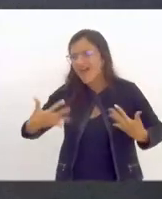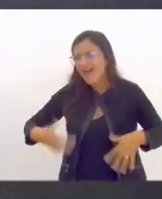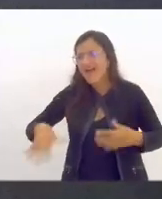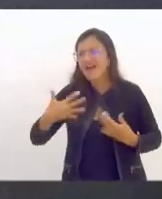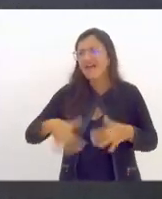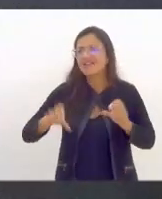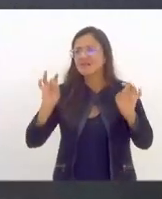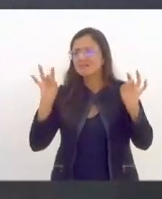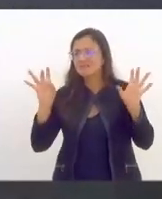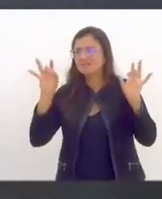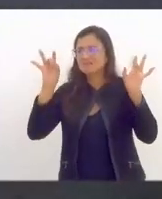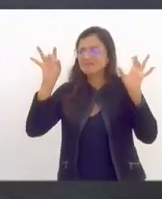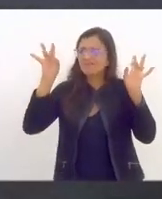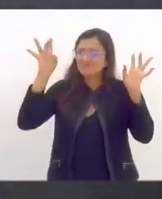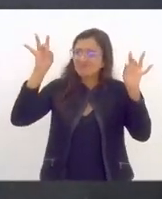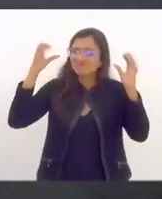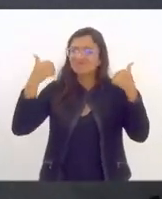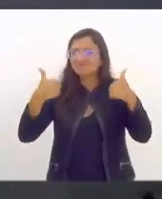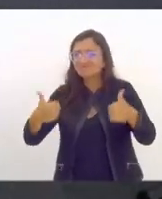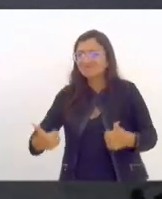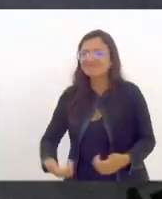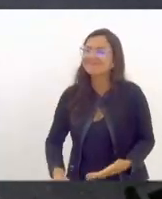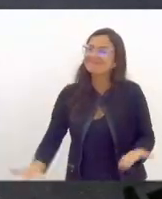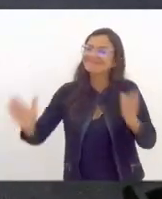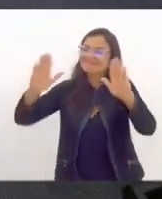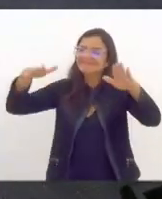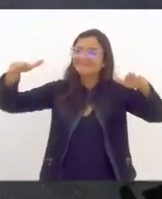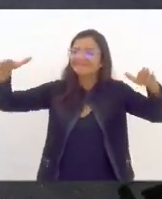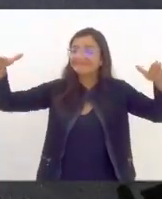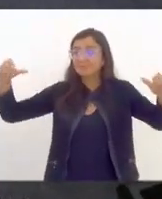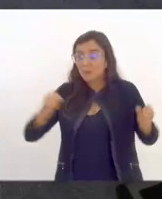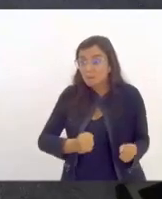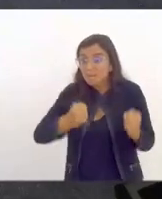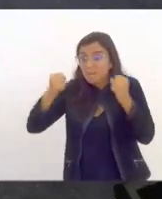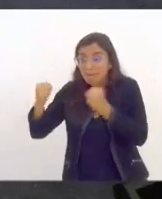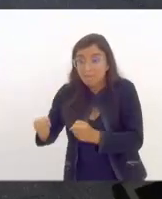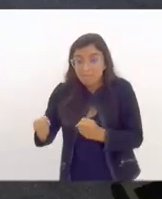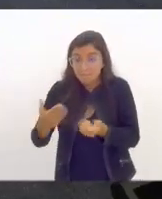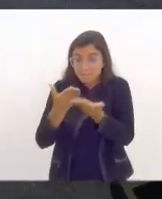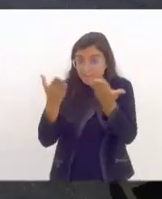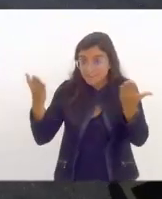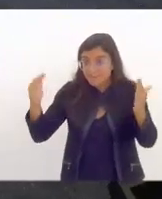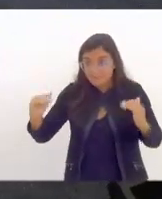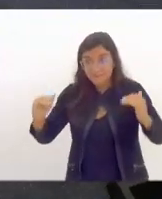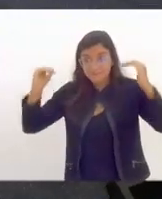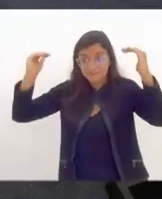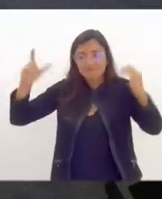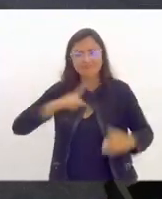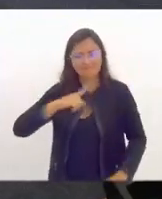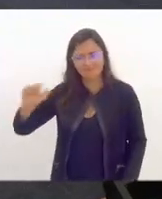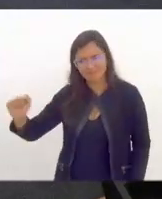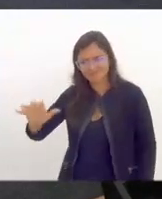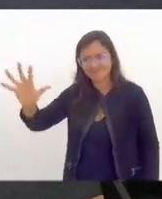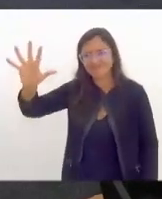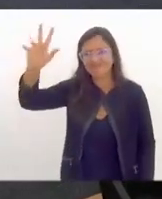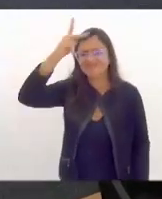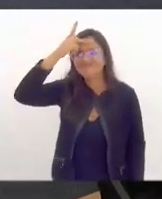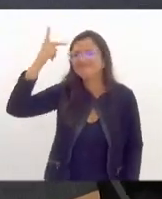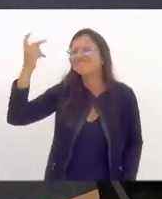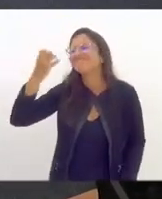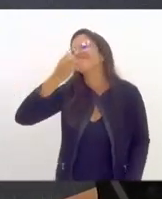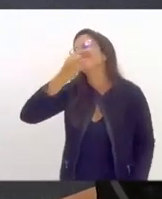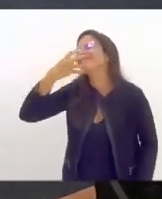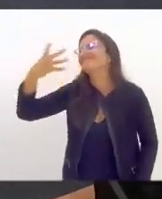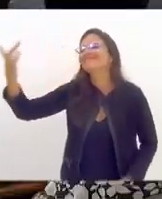de boa vontade alô alô autoridade na favela tem gente boa